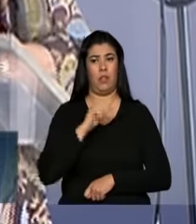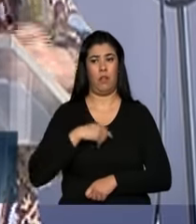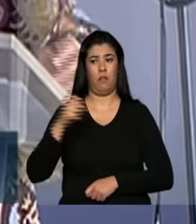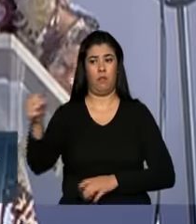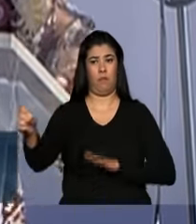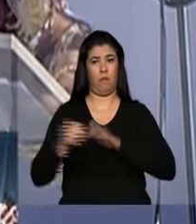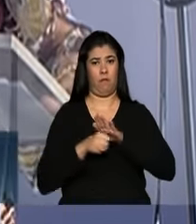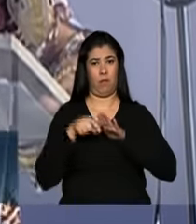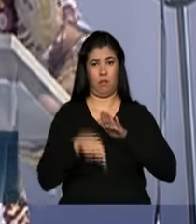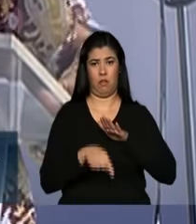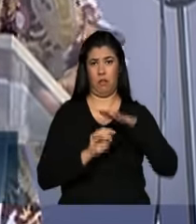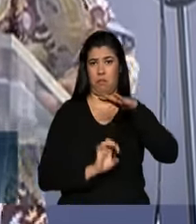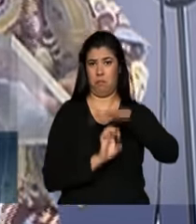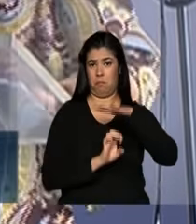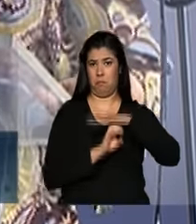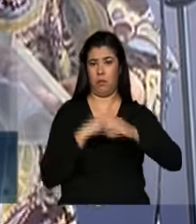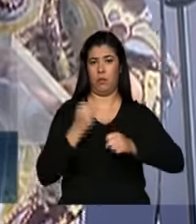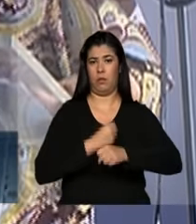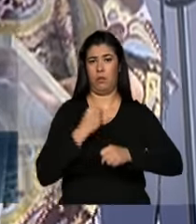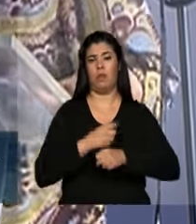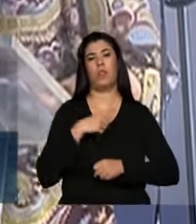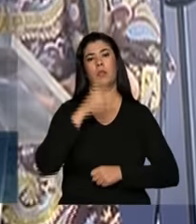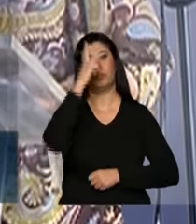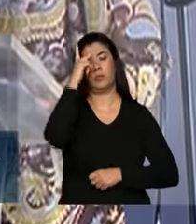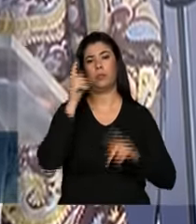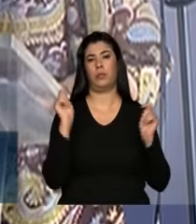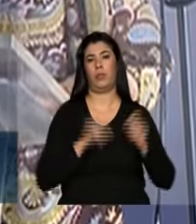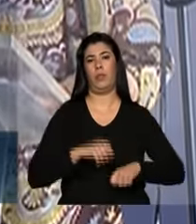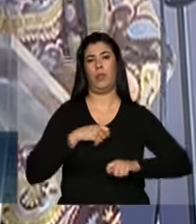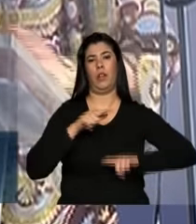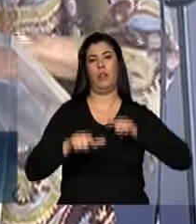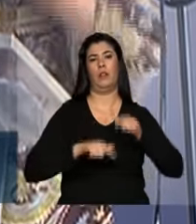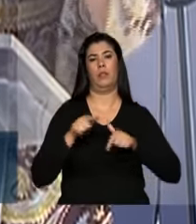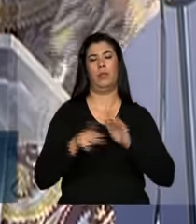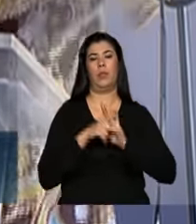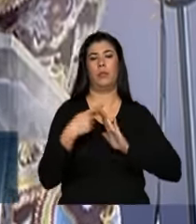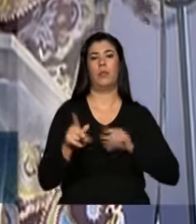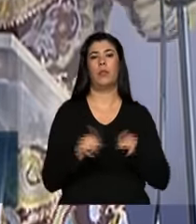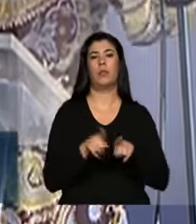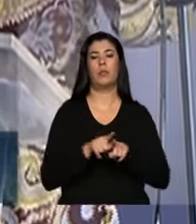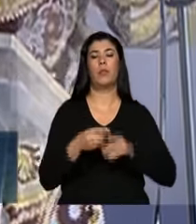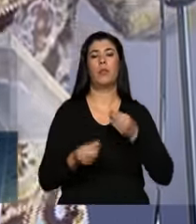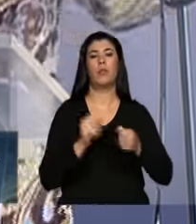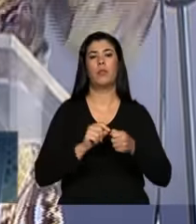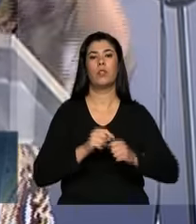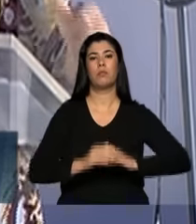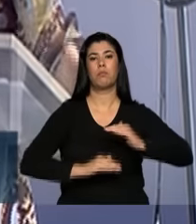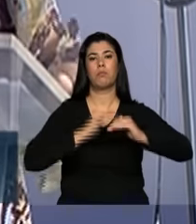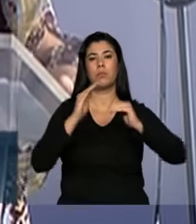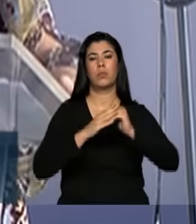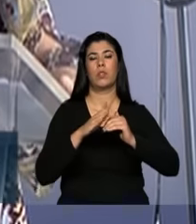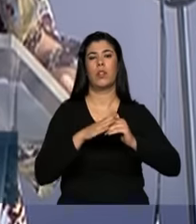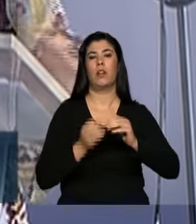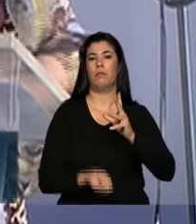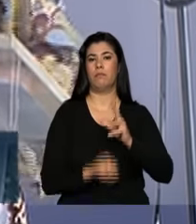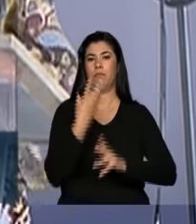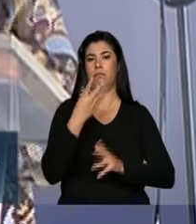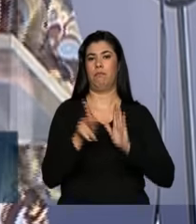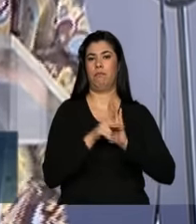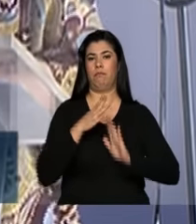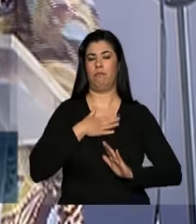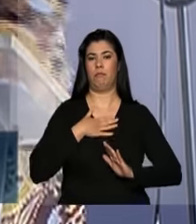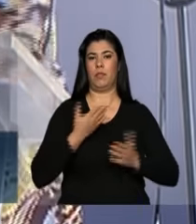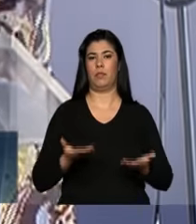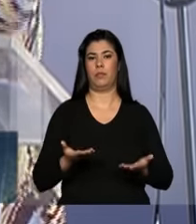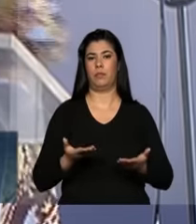lá, vai ter gente com capacidade de trabalhar e de criar o meu produto.